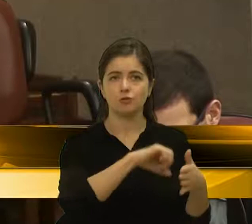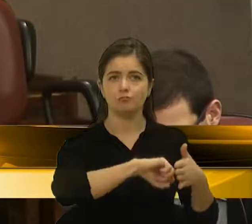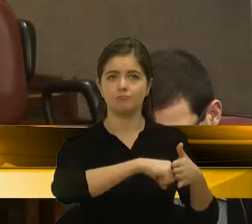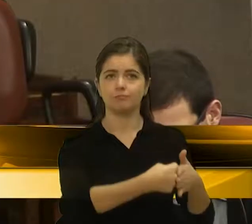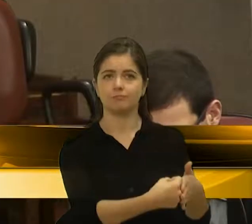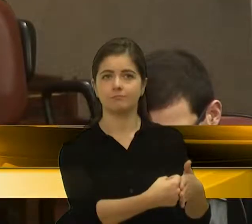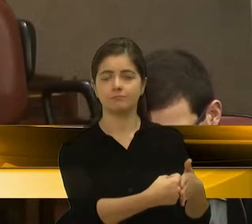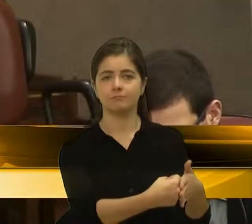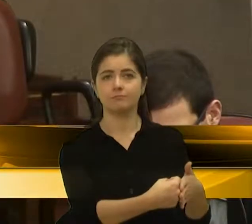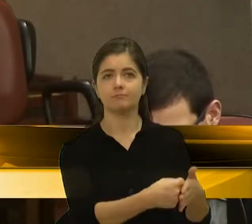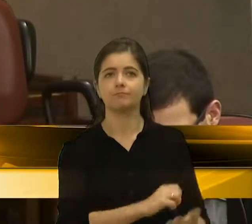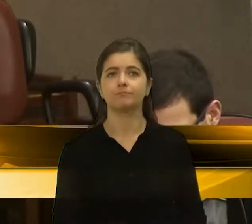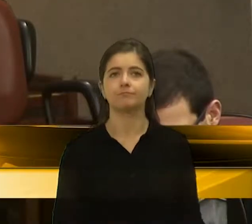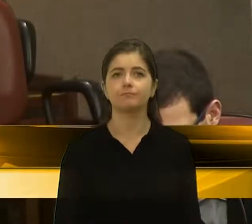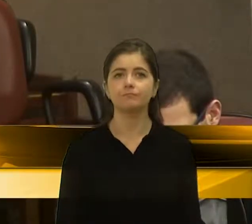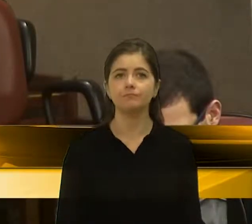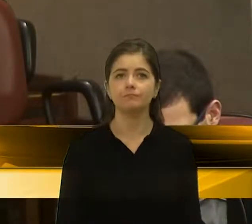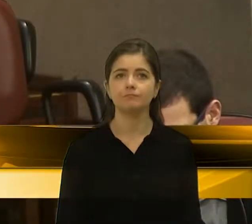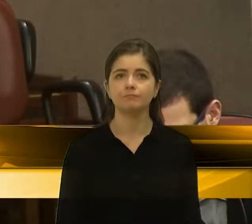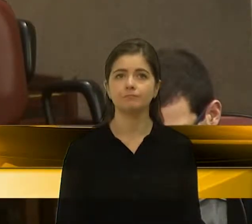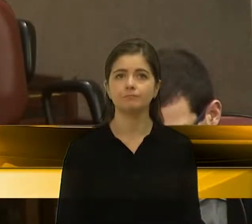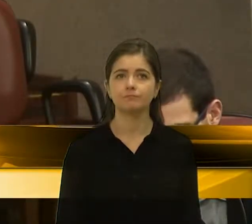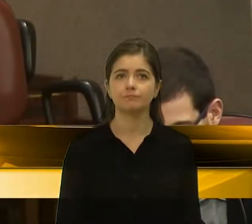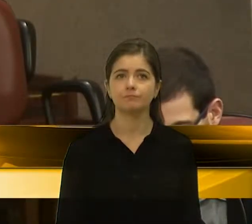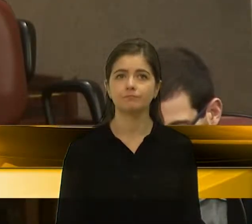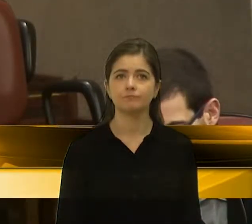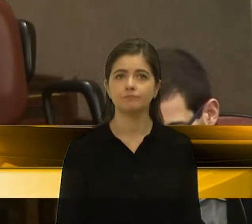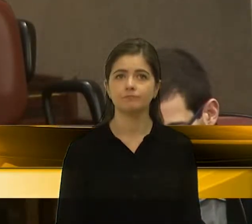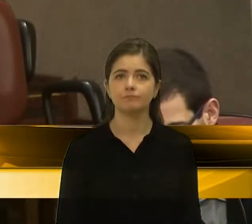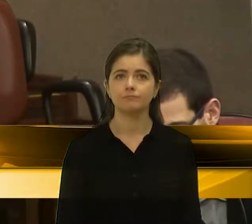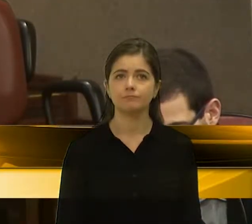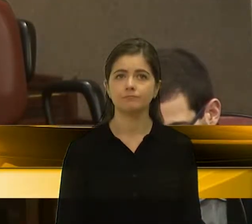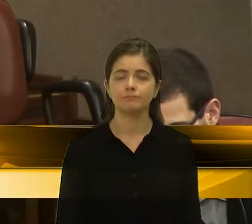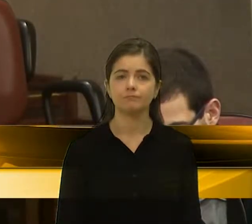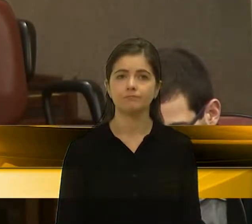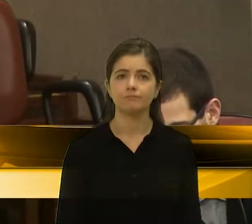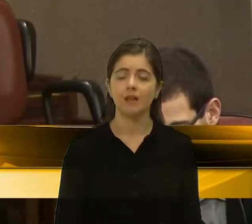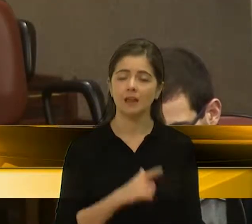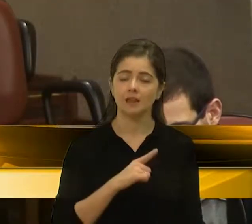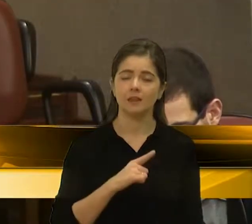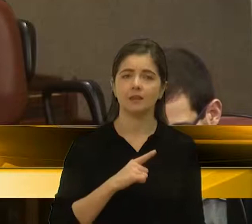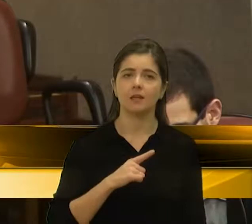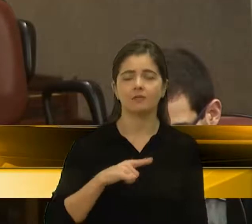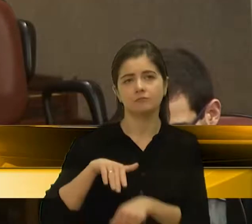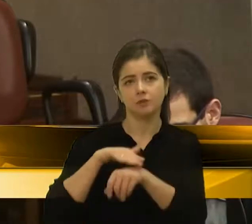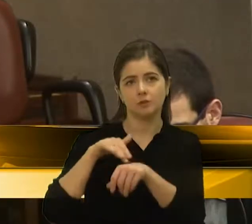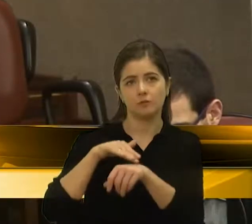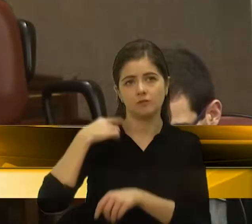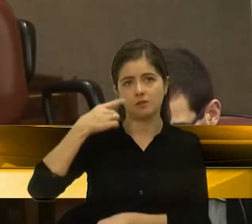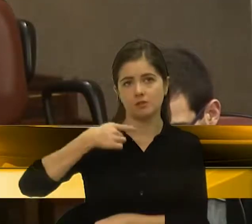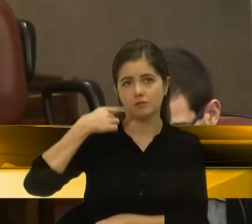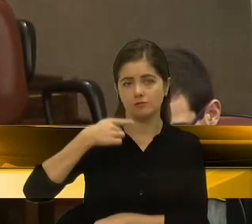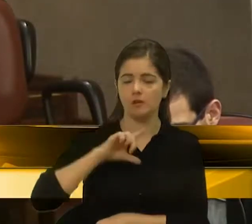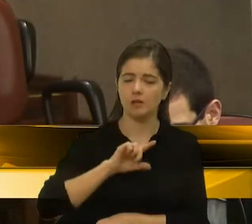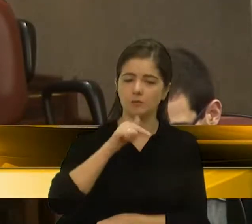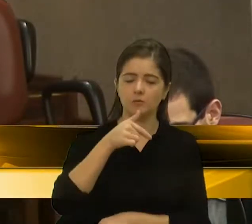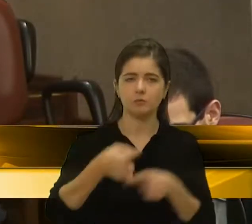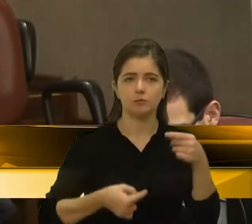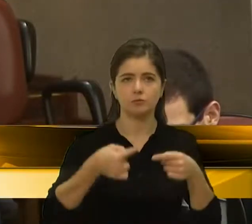vossa senhora entendeu, depois de consultas jurídicas, de trazer o processo a plenário.